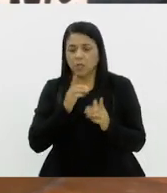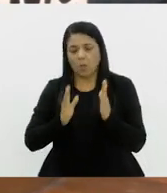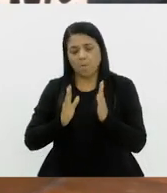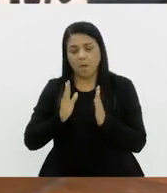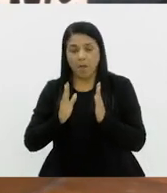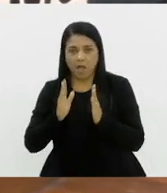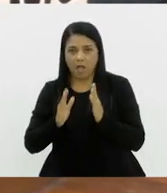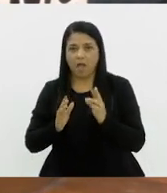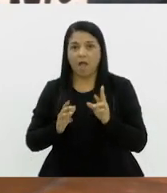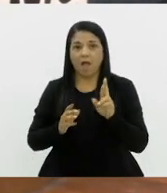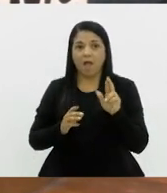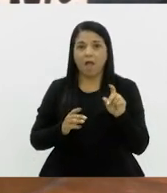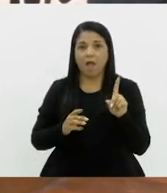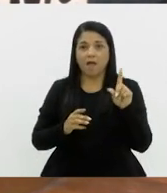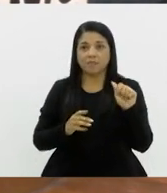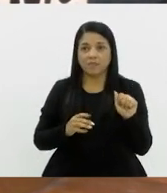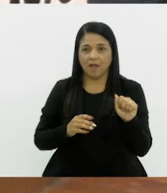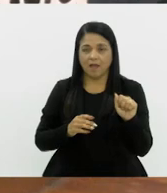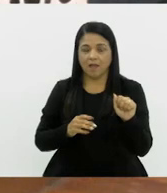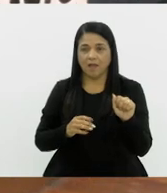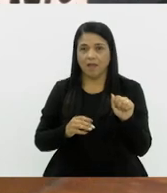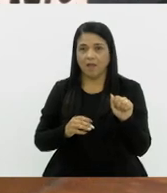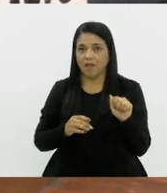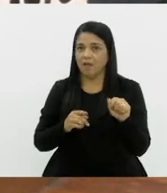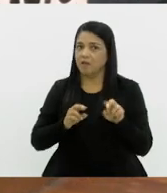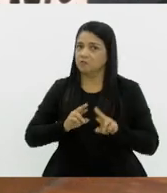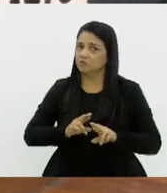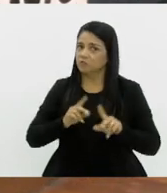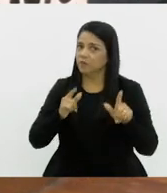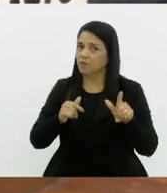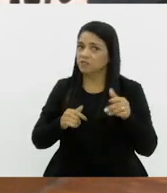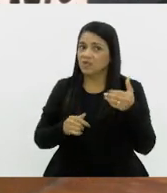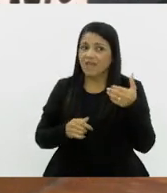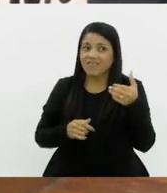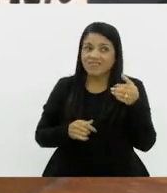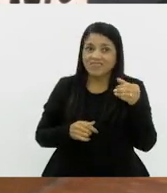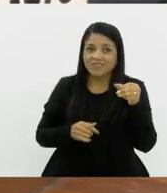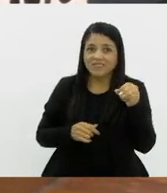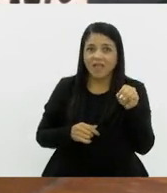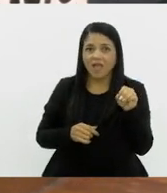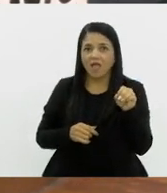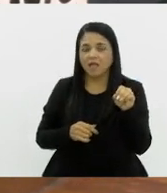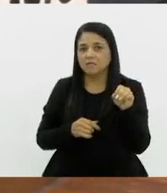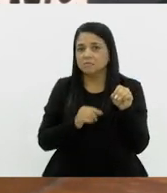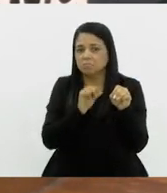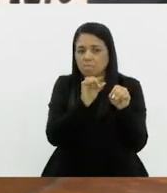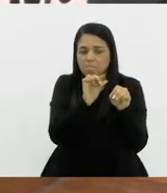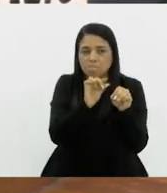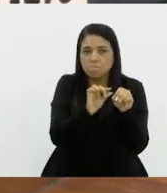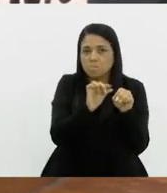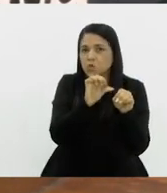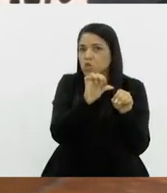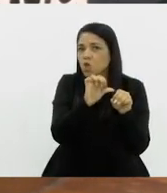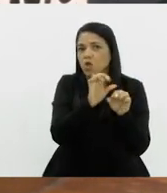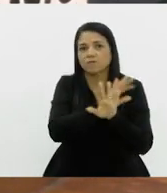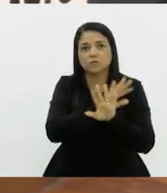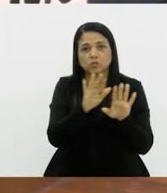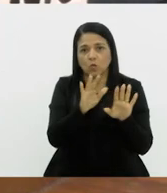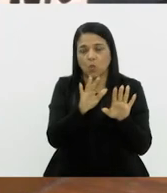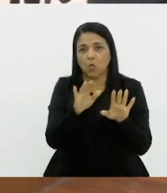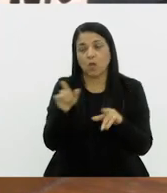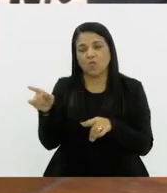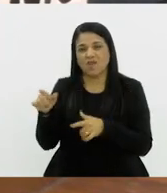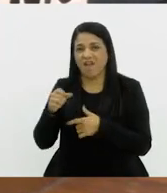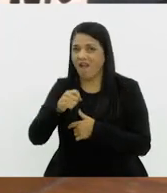margem de erro. 10 a menos 9. Sim. Assim, a taxa de erro é a prevista pela Organização Mundial da Aviação Civil. Mas, por exemplo, Vossa Excelência já pediu até